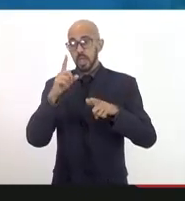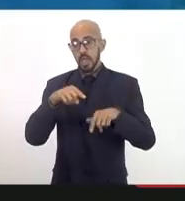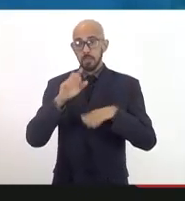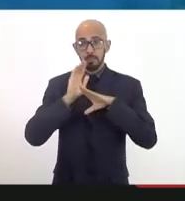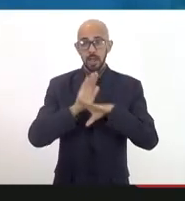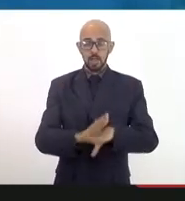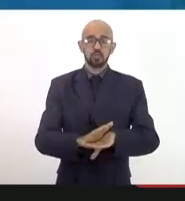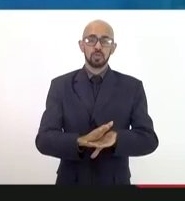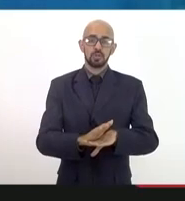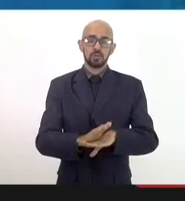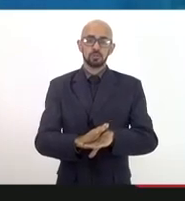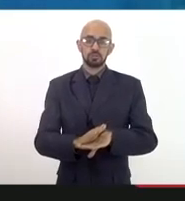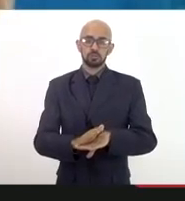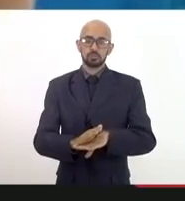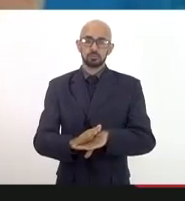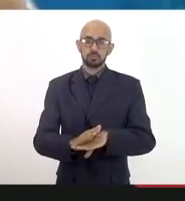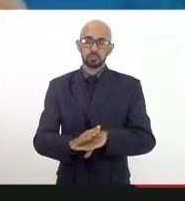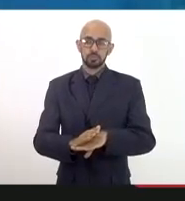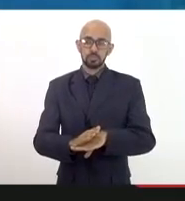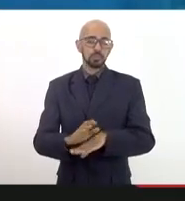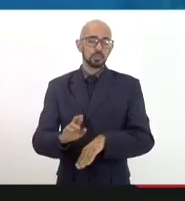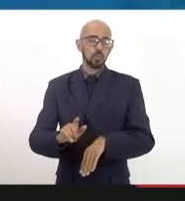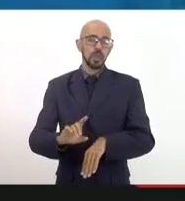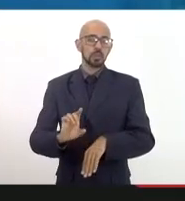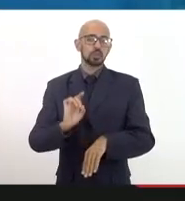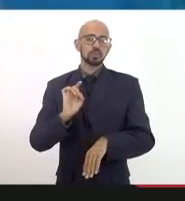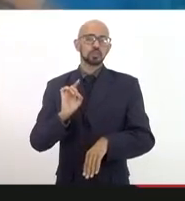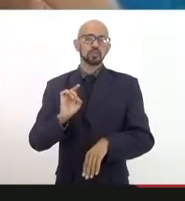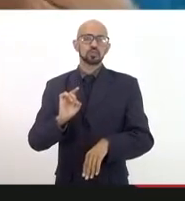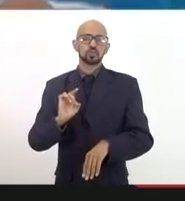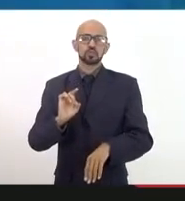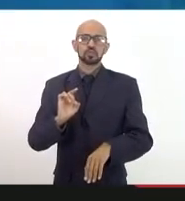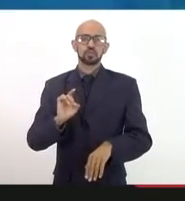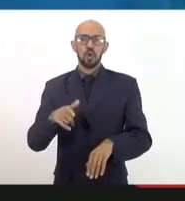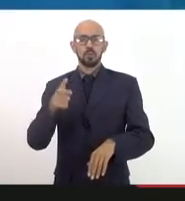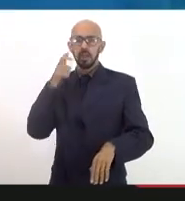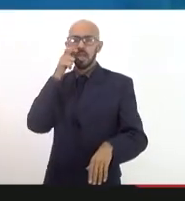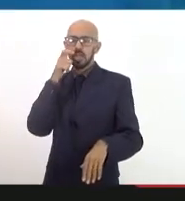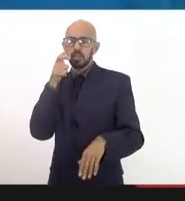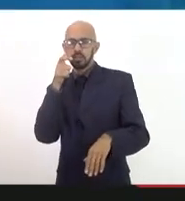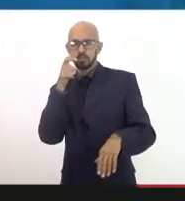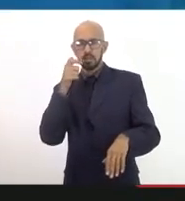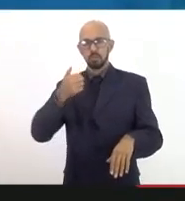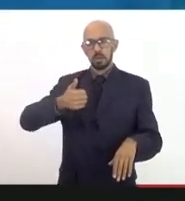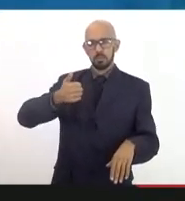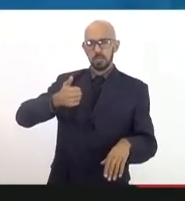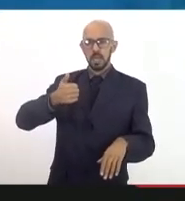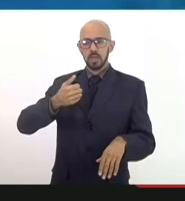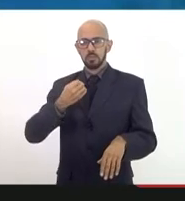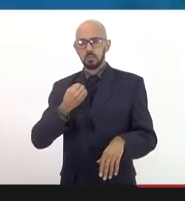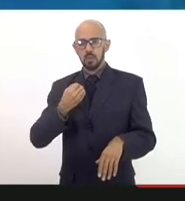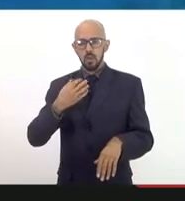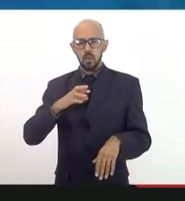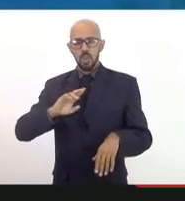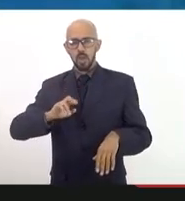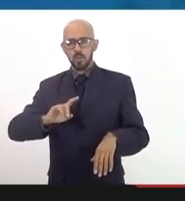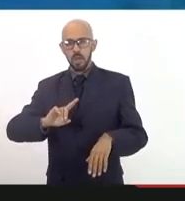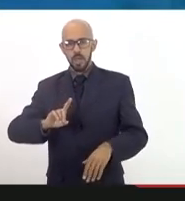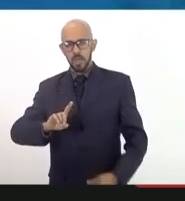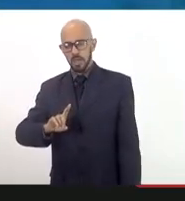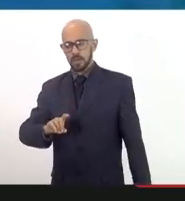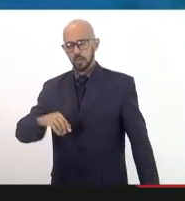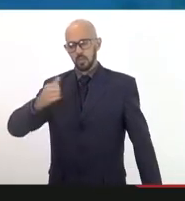Porque a tuberculose não se trata apenas com. Não vai se tratar apenas com atenção primária boa, não vai se tratar apenas com agentes comunitários de saúde